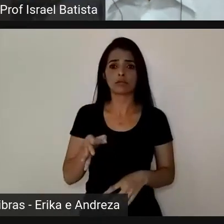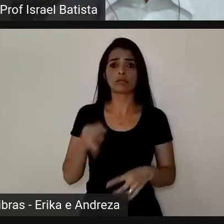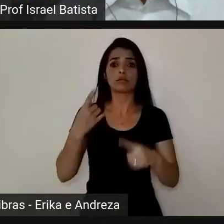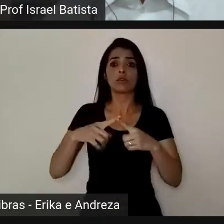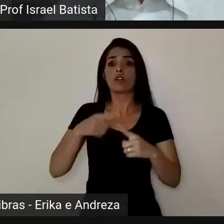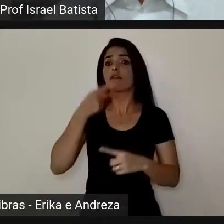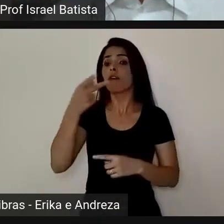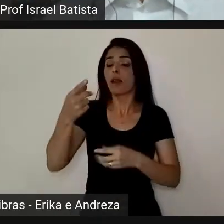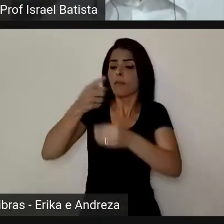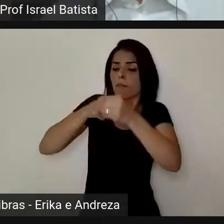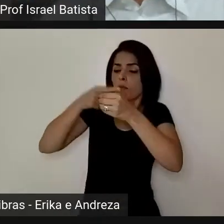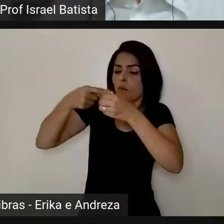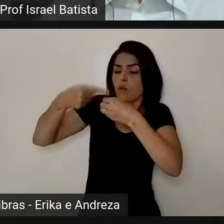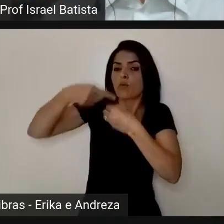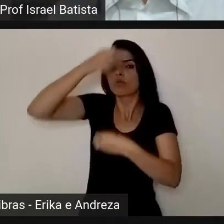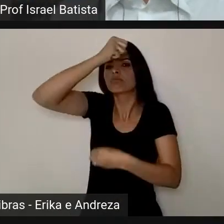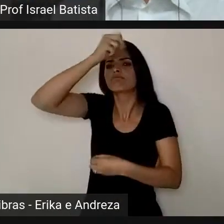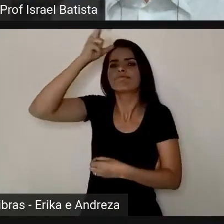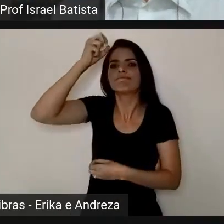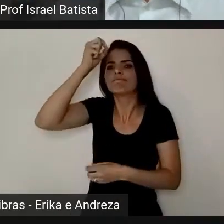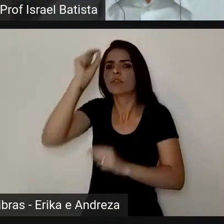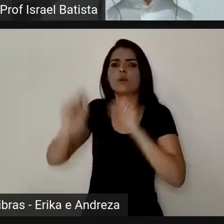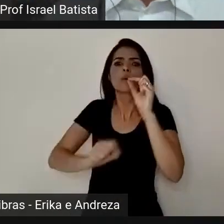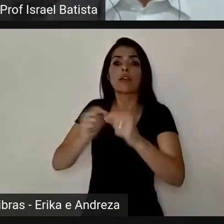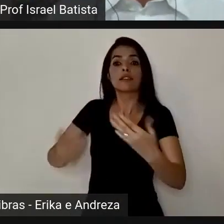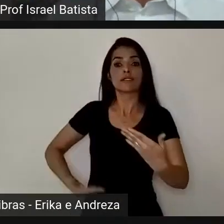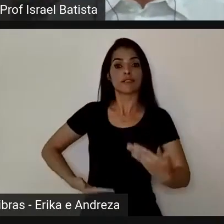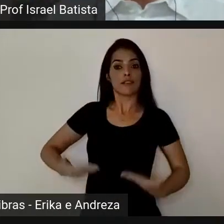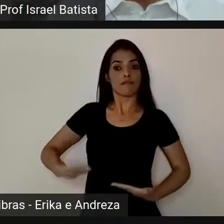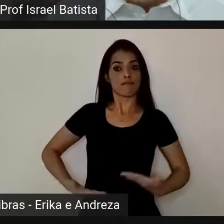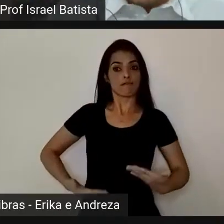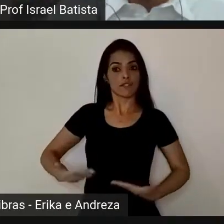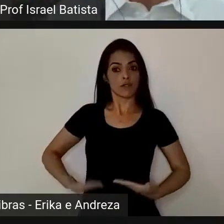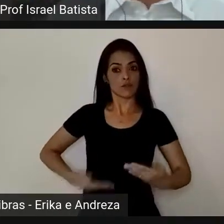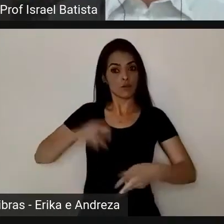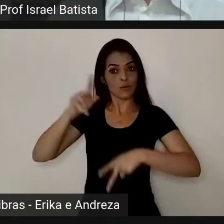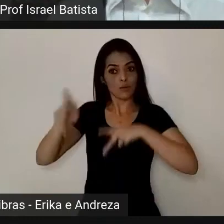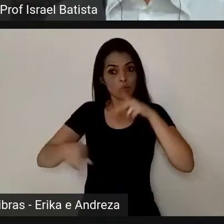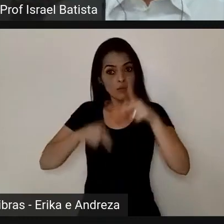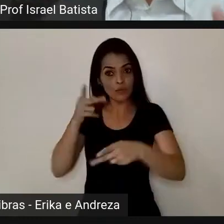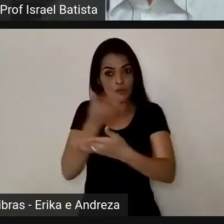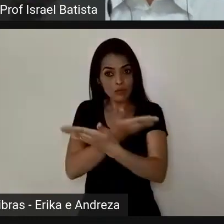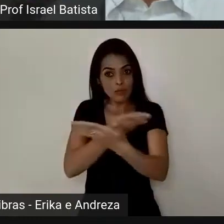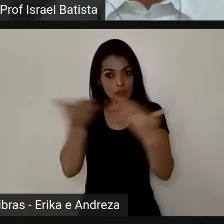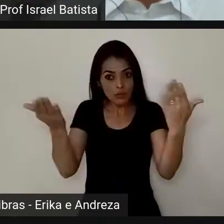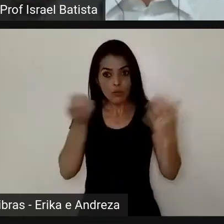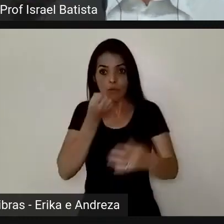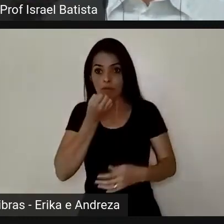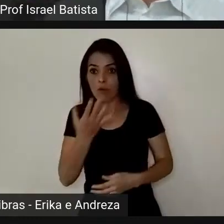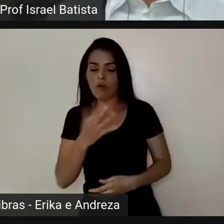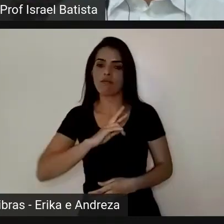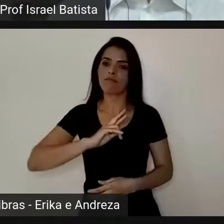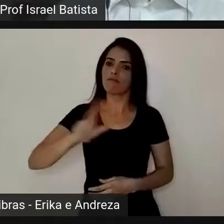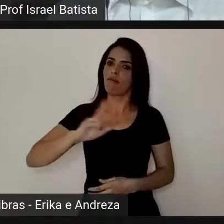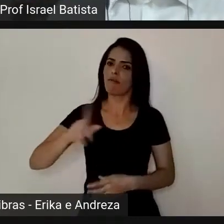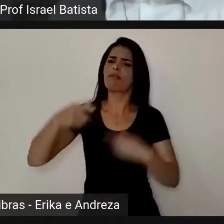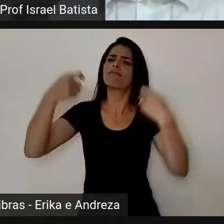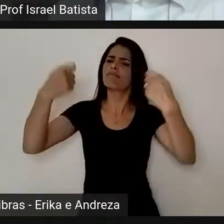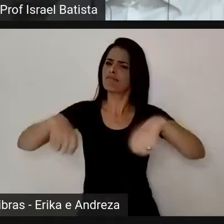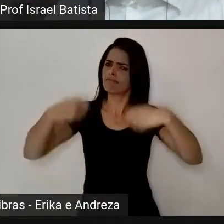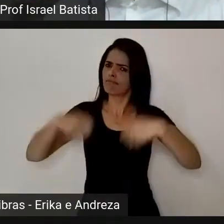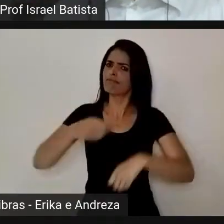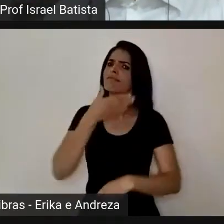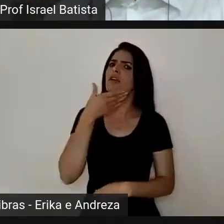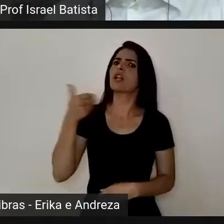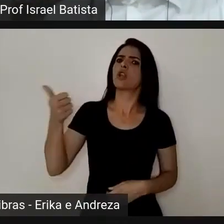de municípios, porque nas pontas o serviço público não é prestado da melhor maneira, né? A gente precisa melhorar muito, mas